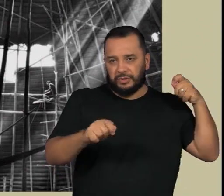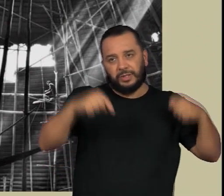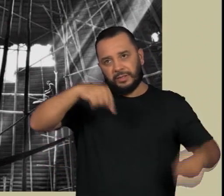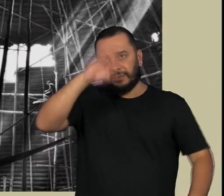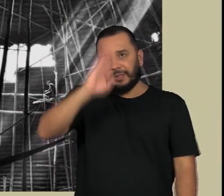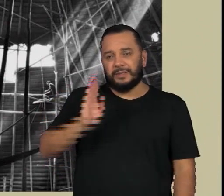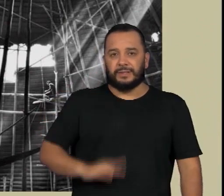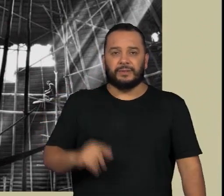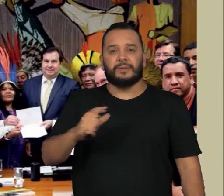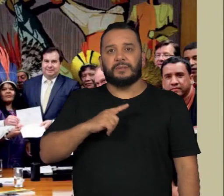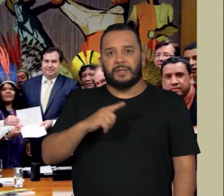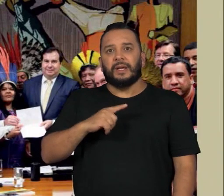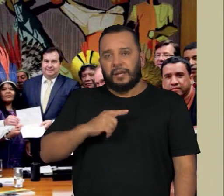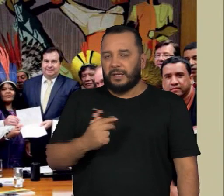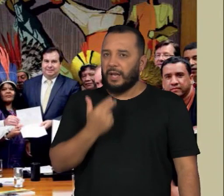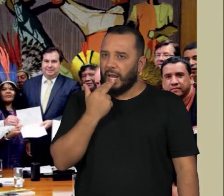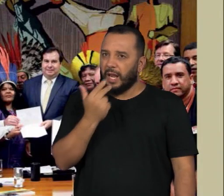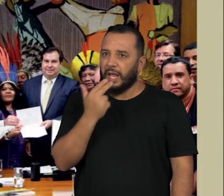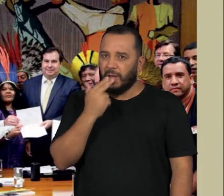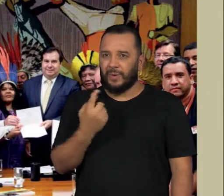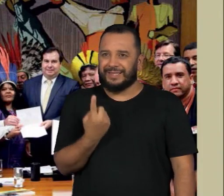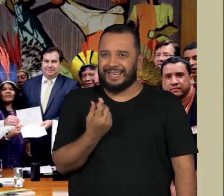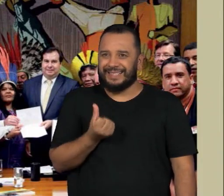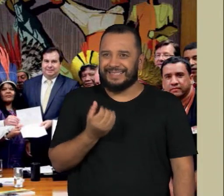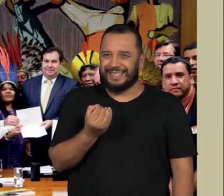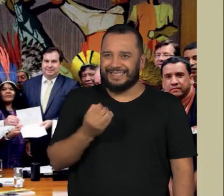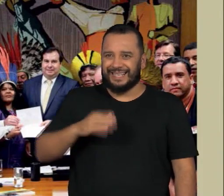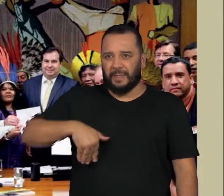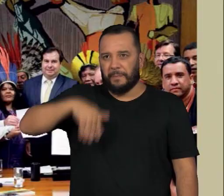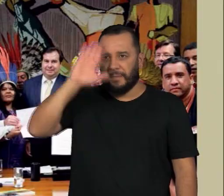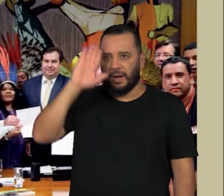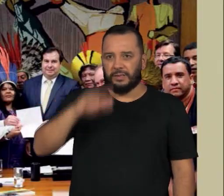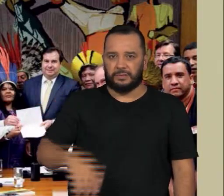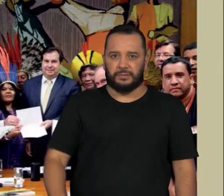mais de 160 línguas.